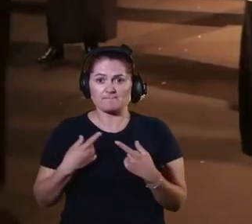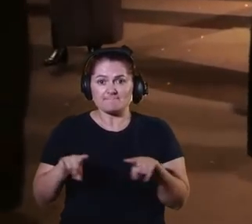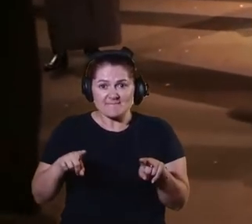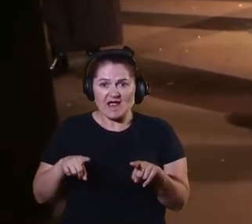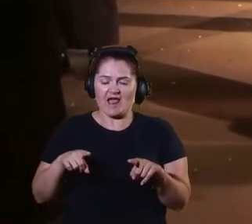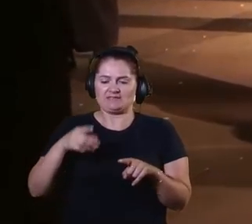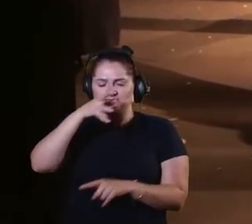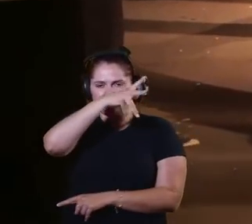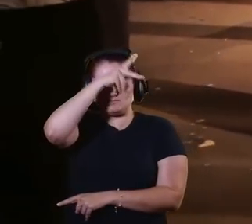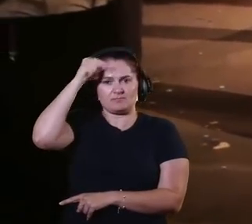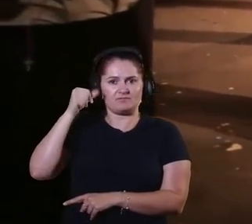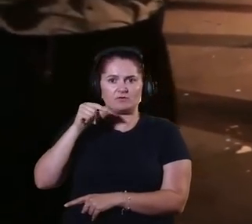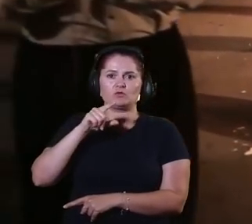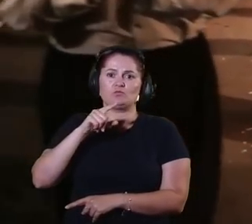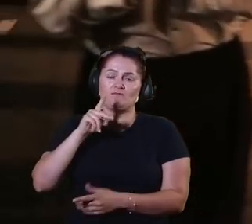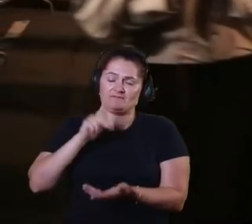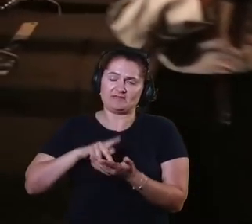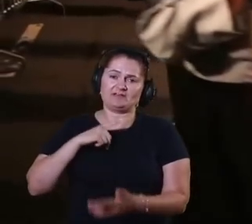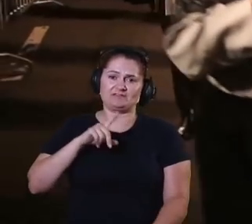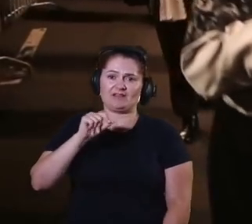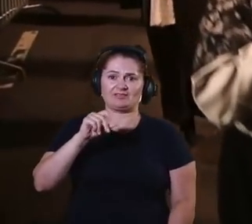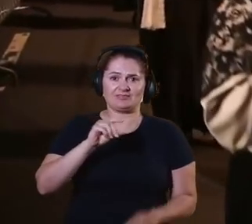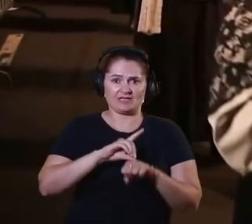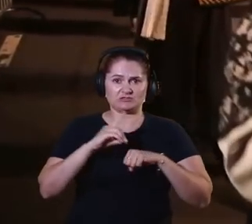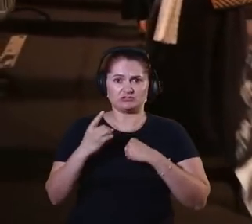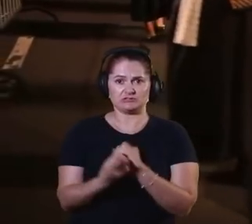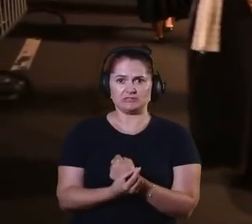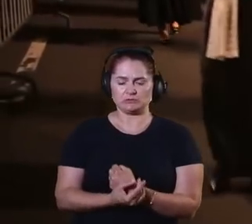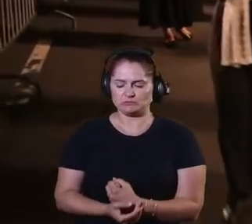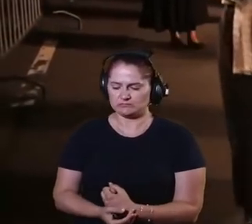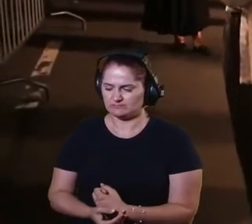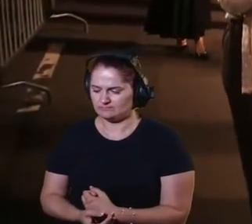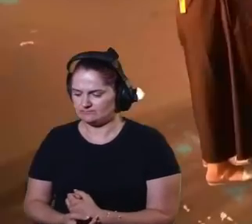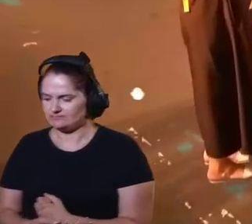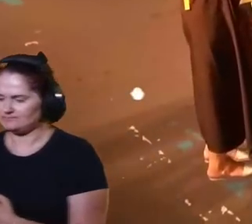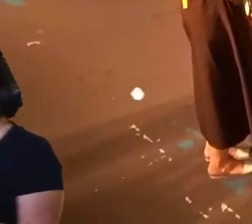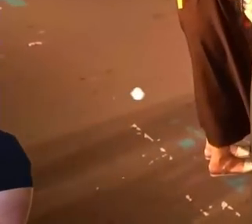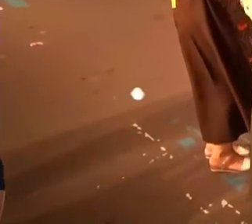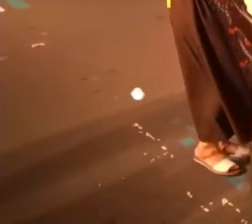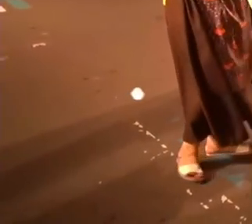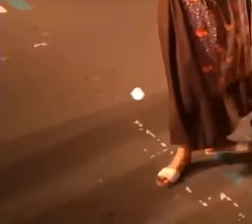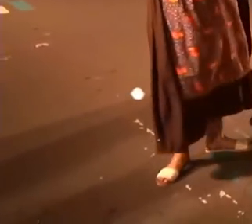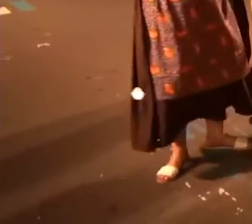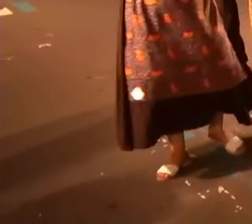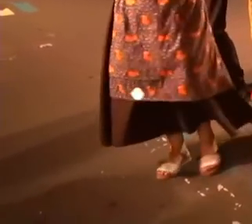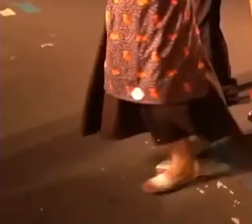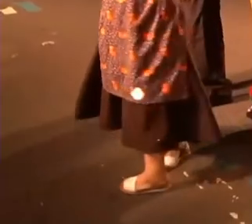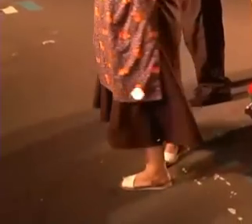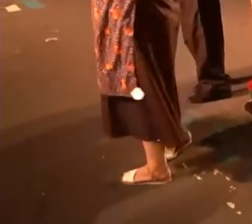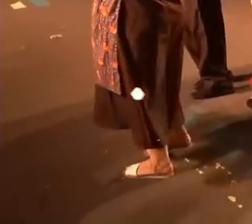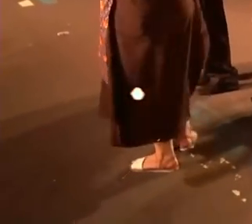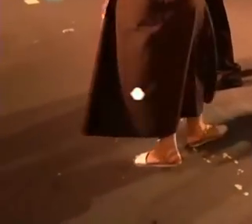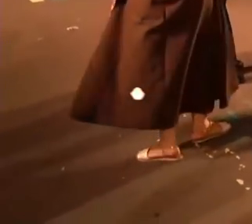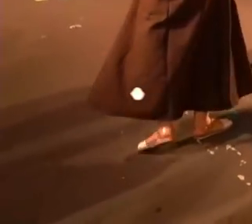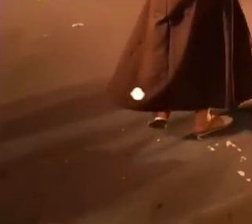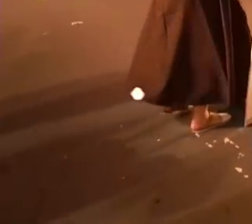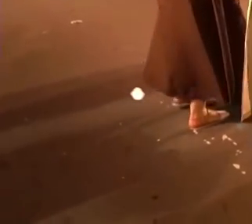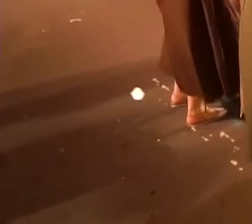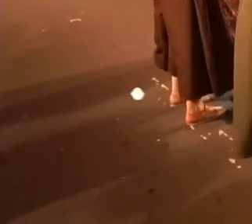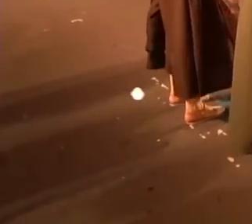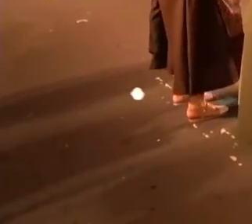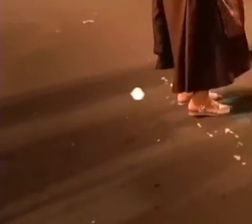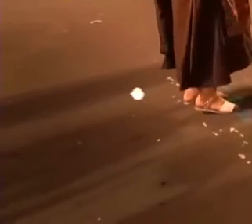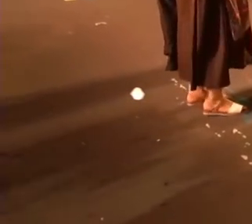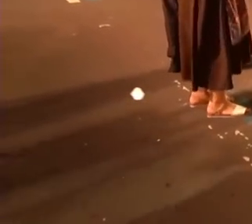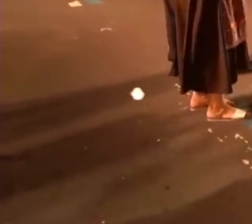administração somam-se 10 distritos. Você está acompanhando a transmissão pela X-Play TV, que é a